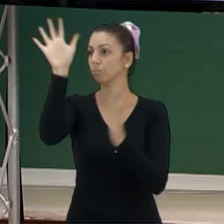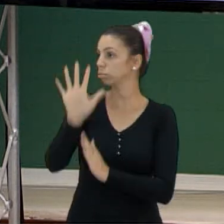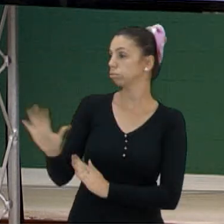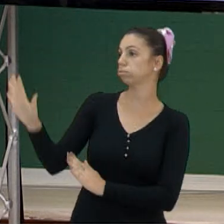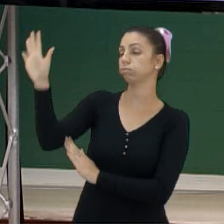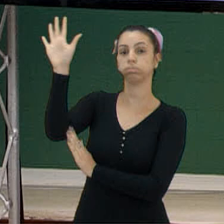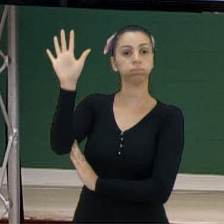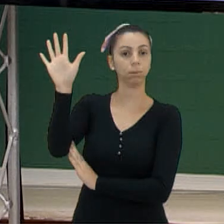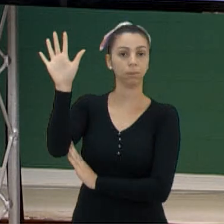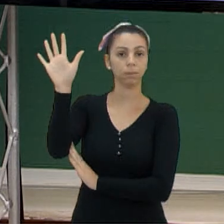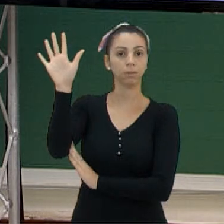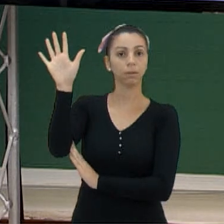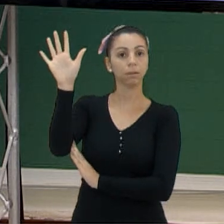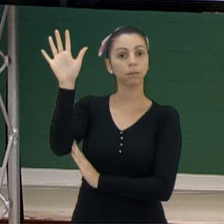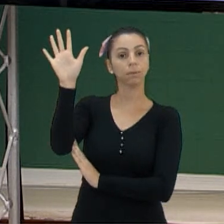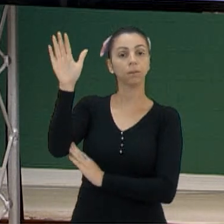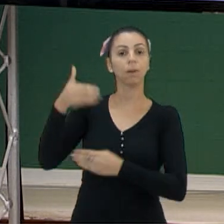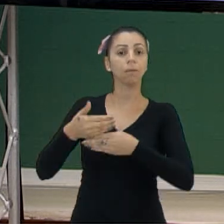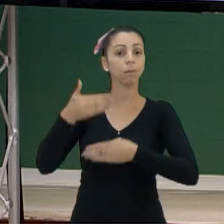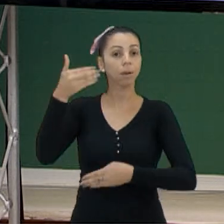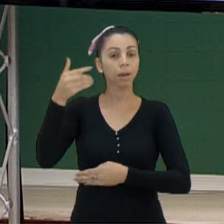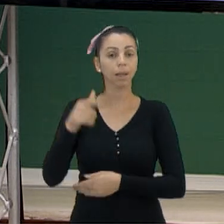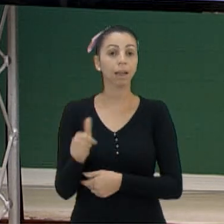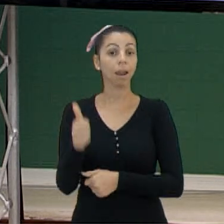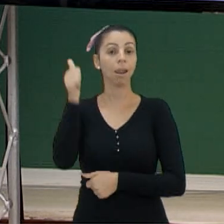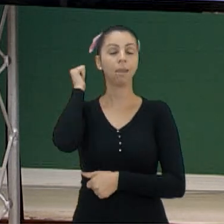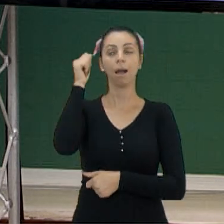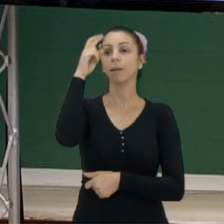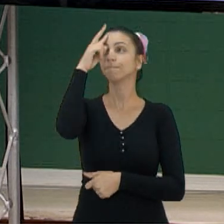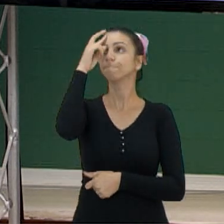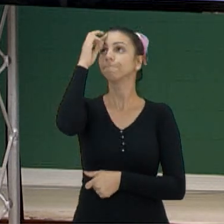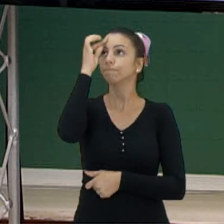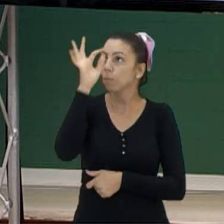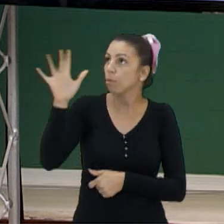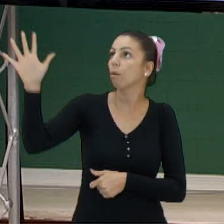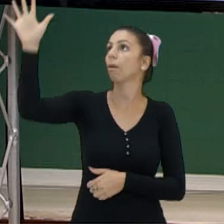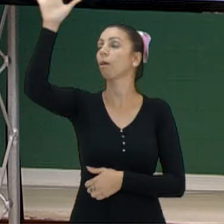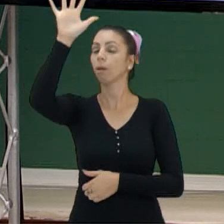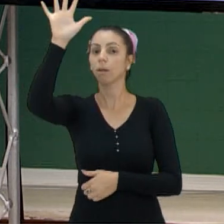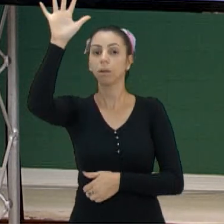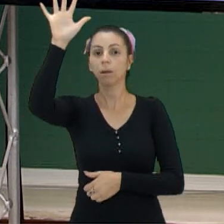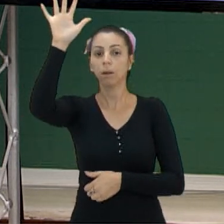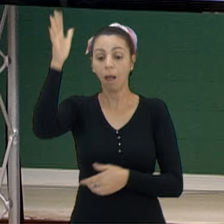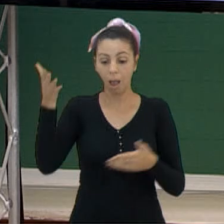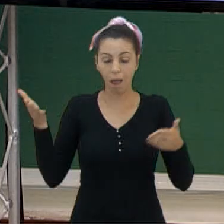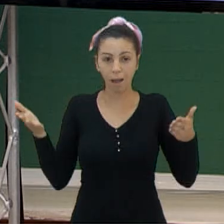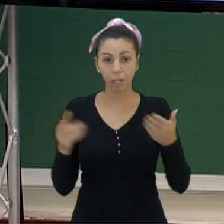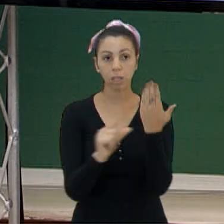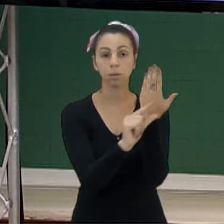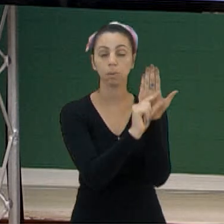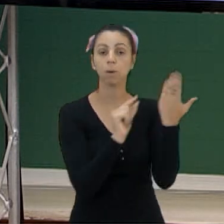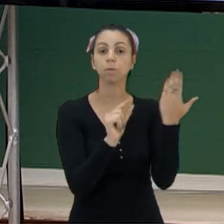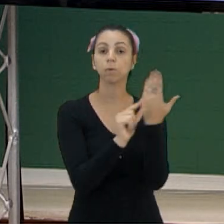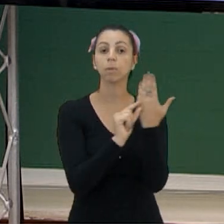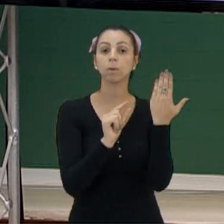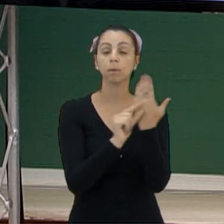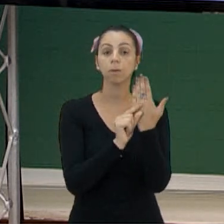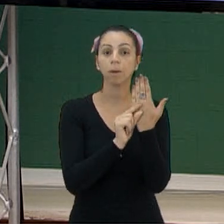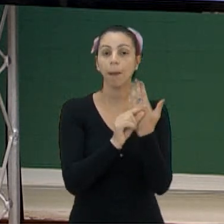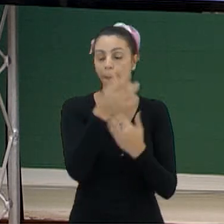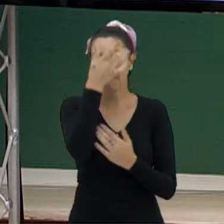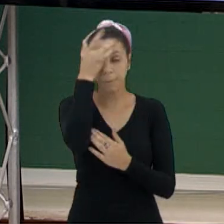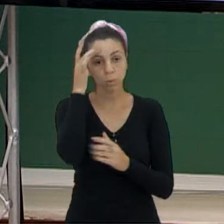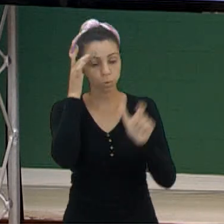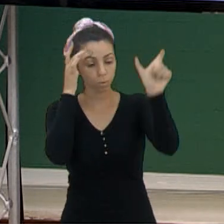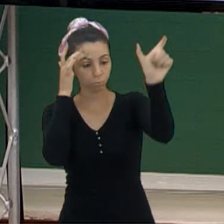parede, só que lá o cara tirava da ideia. O Caravaggio, ele vai usar